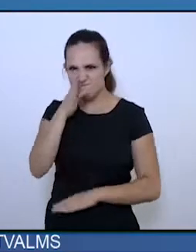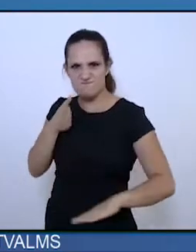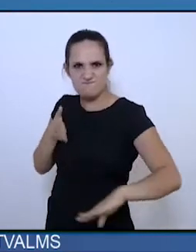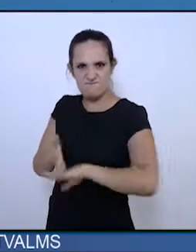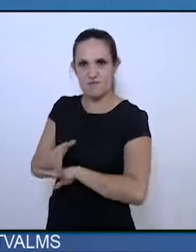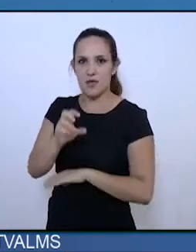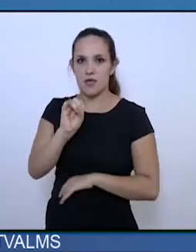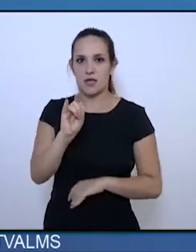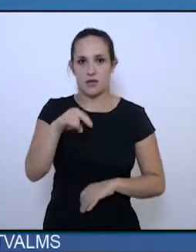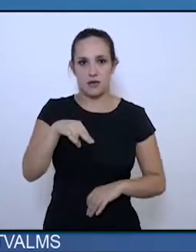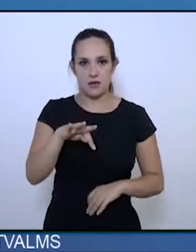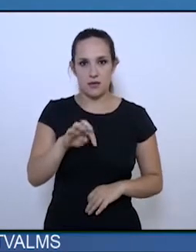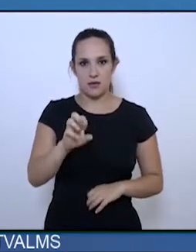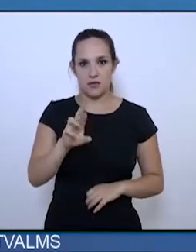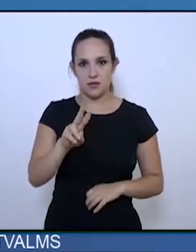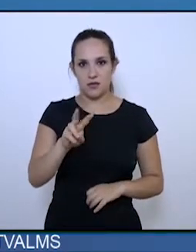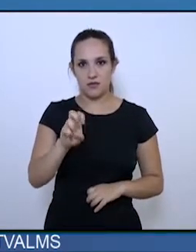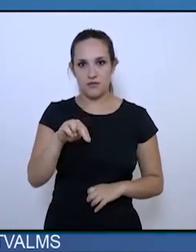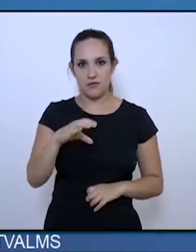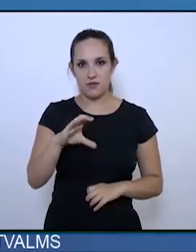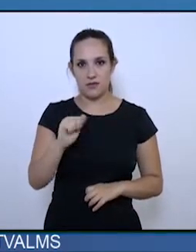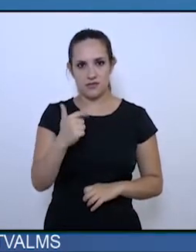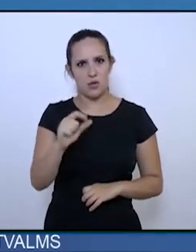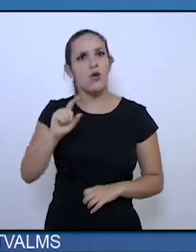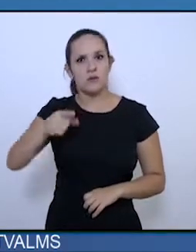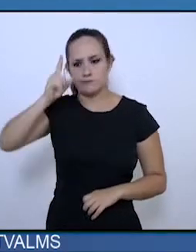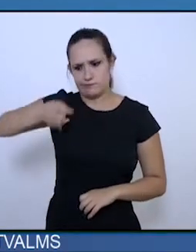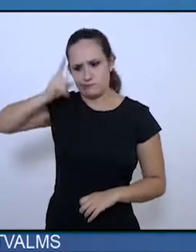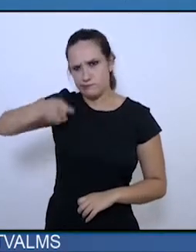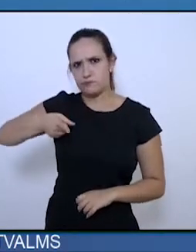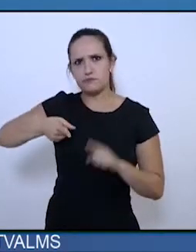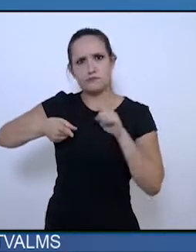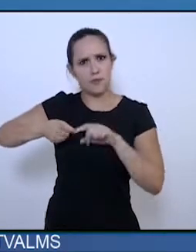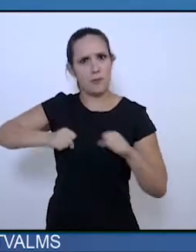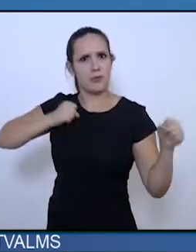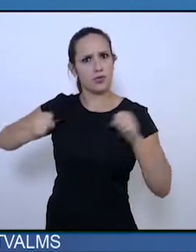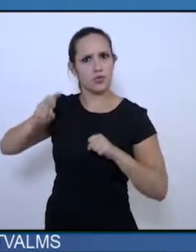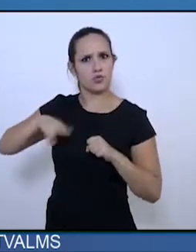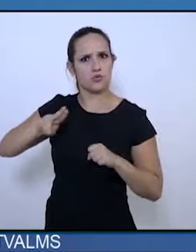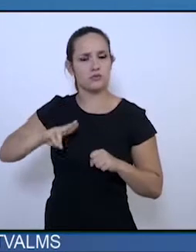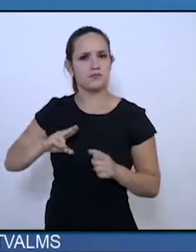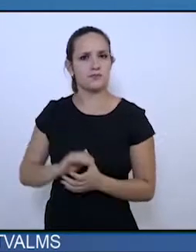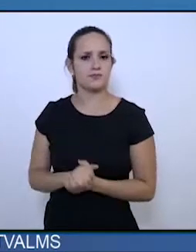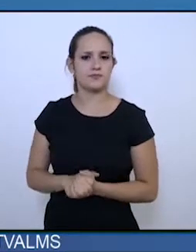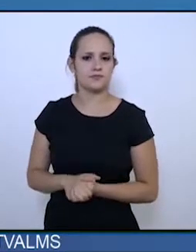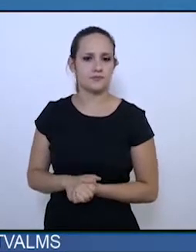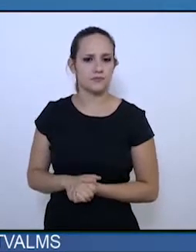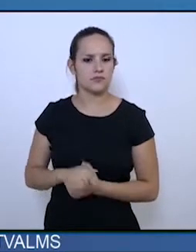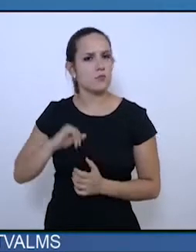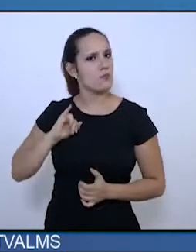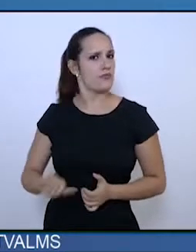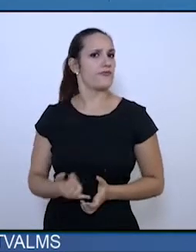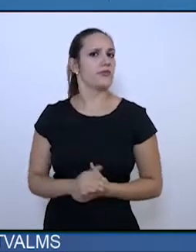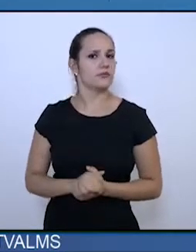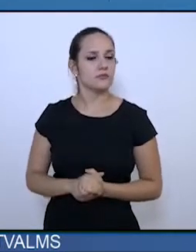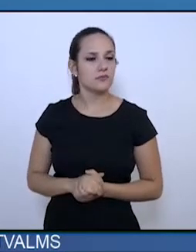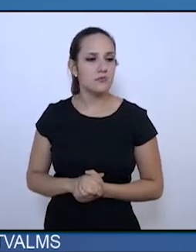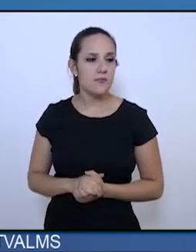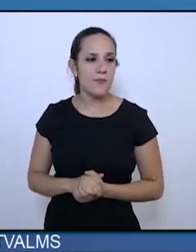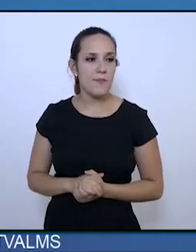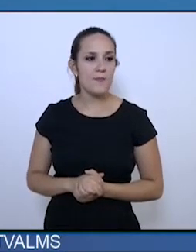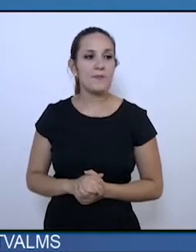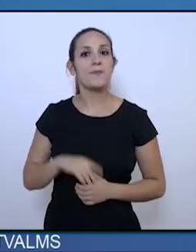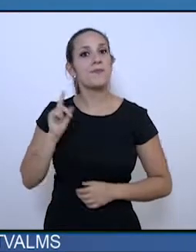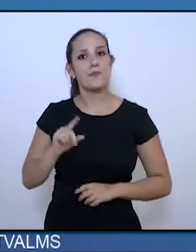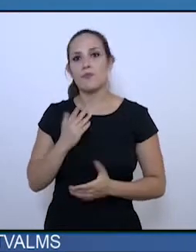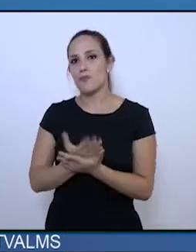motivo que tiver, é uma medida autoritária, de ruptura definitiva com o